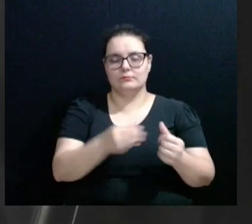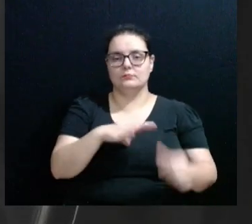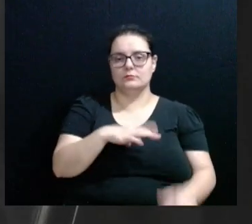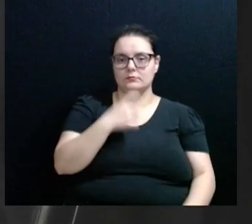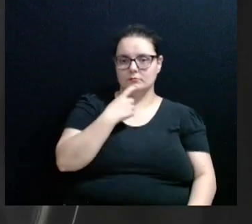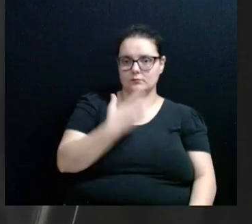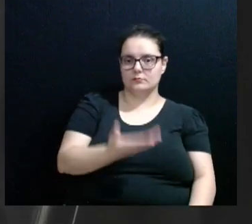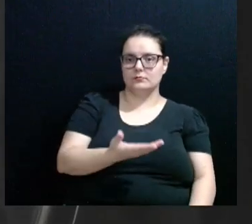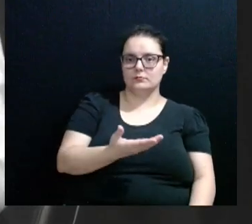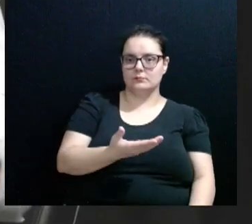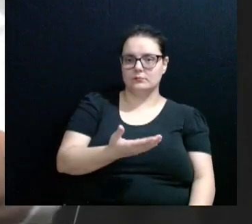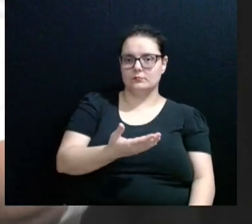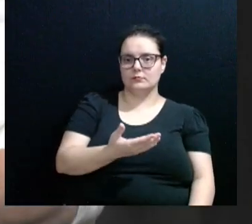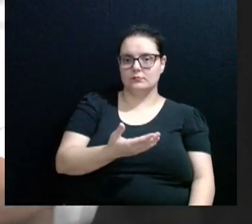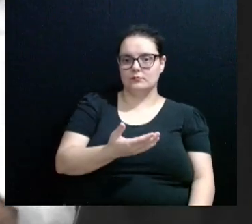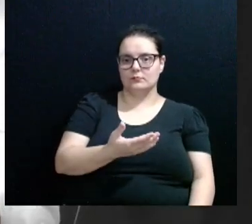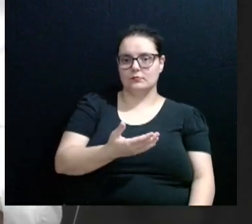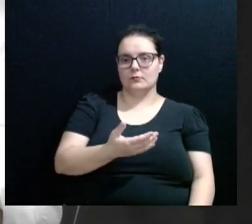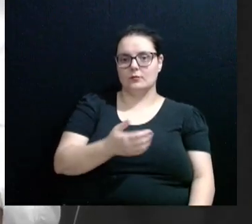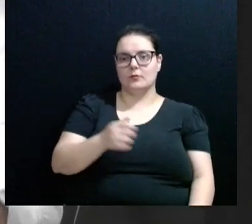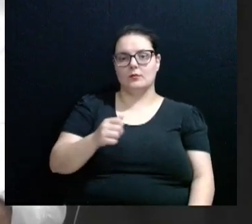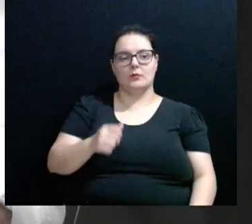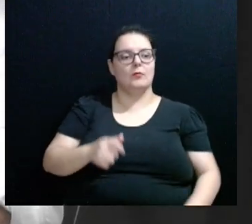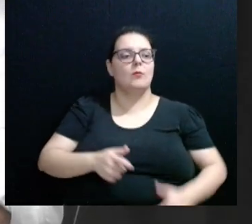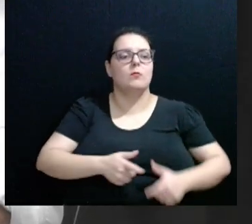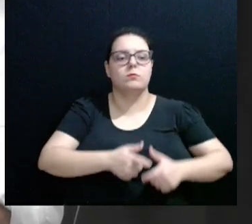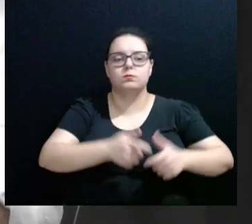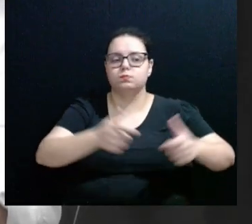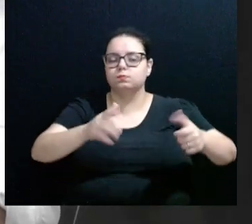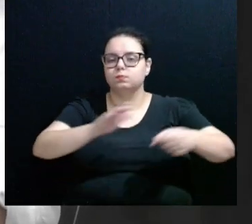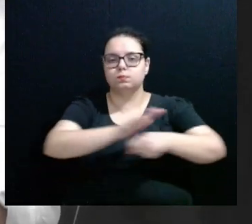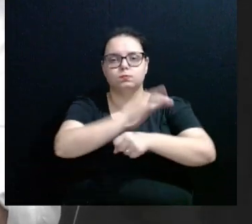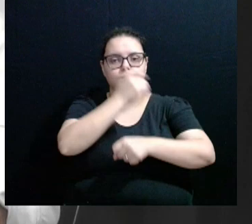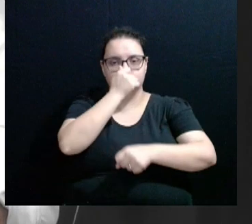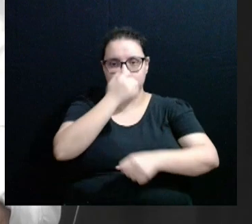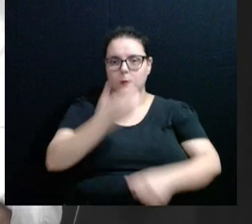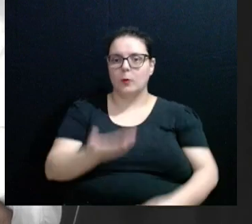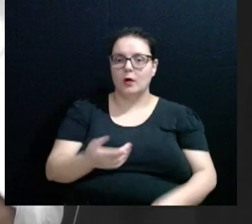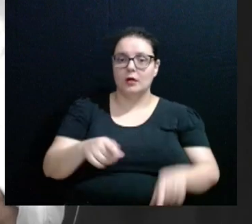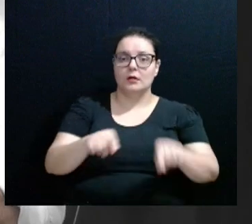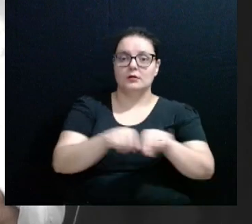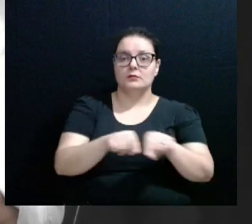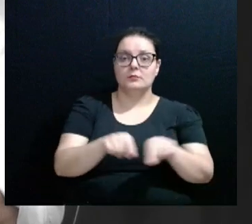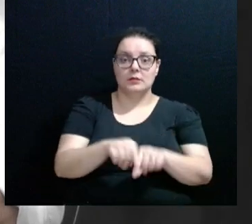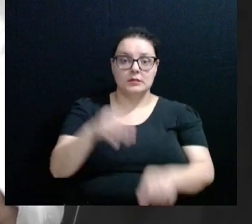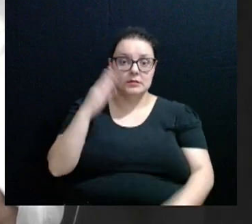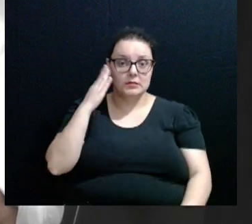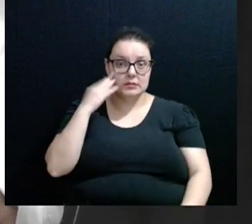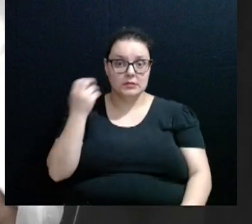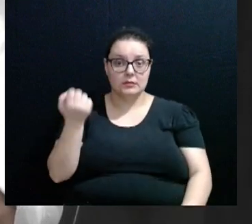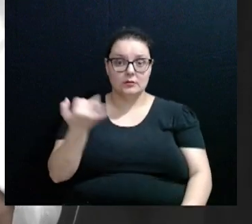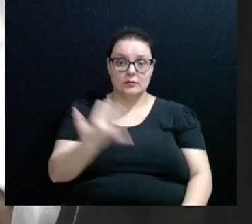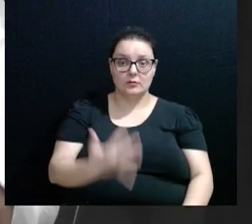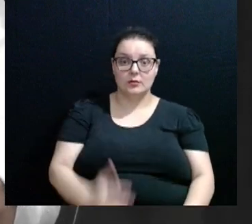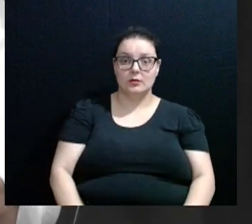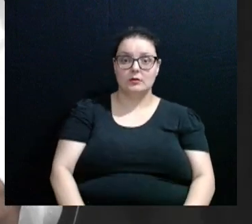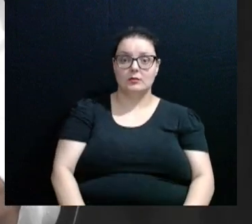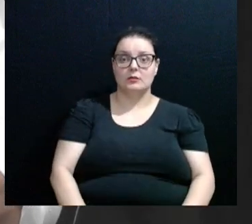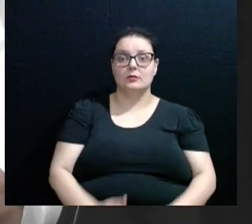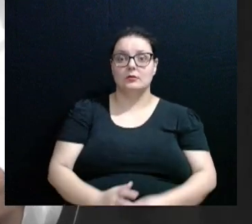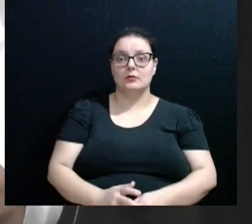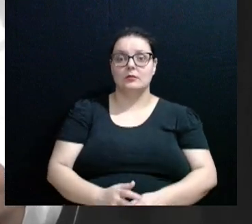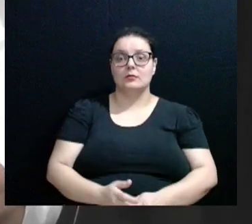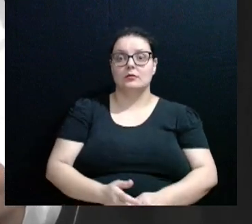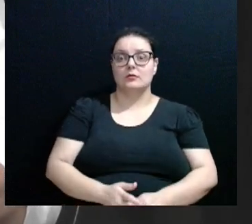com um adensamento e, ao mesmo tempo, sabe quantas o percentil de